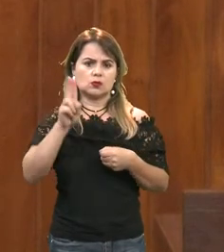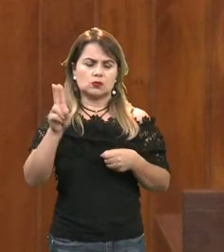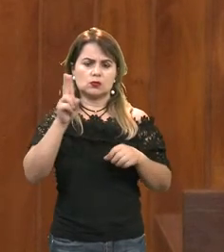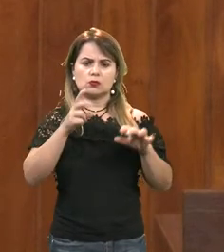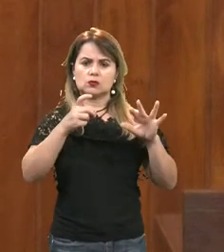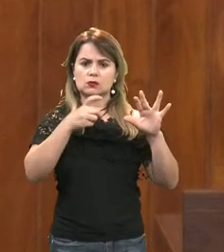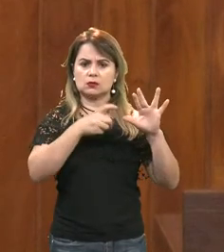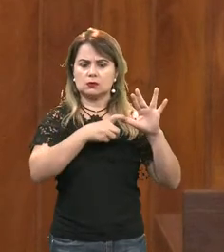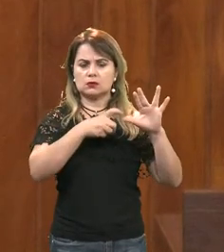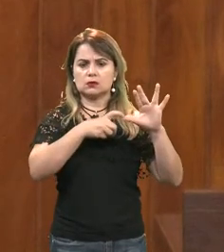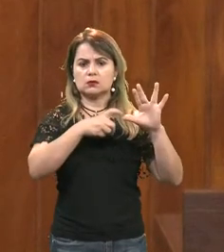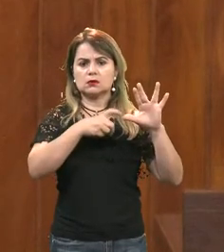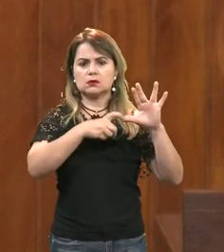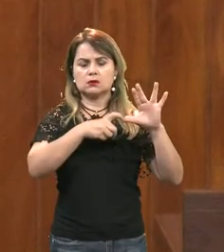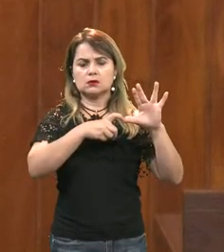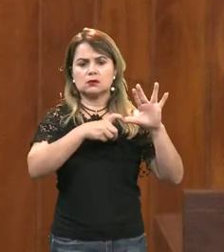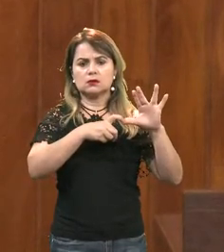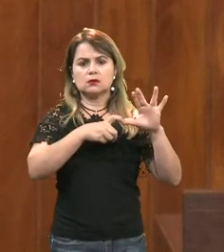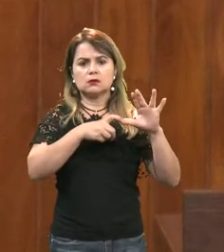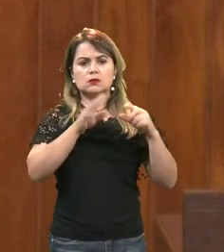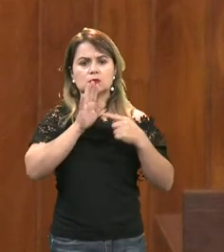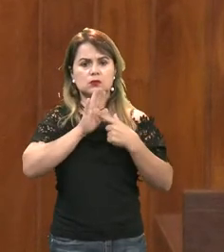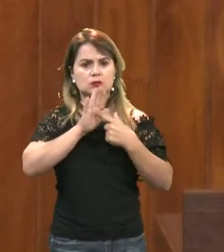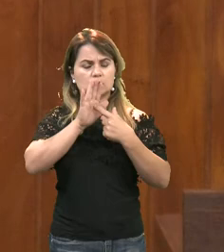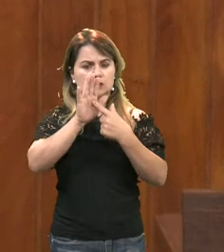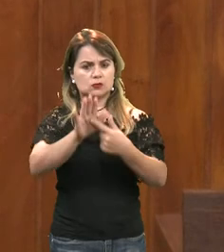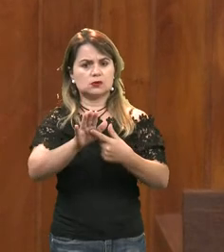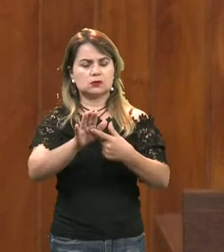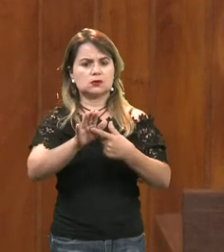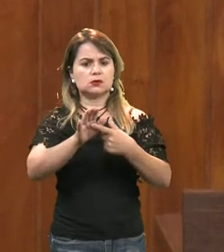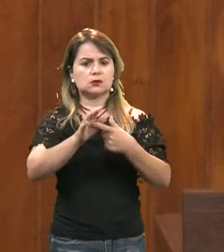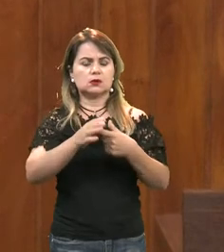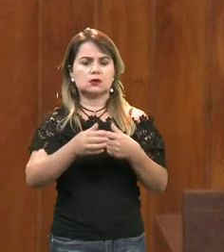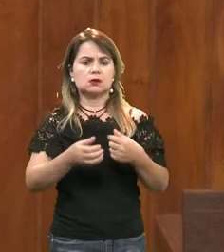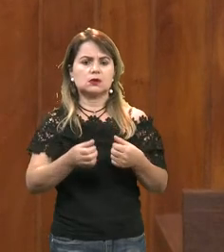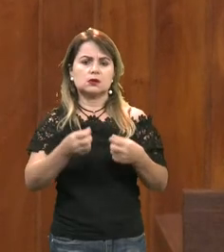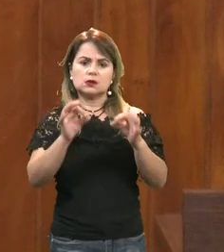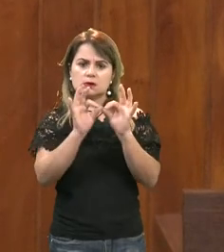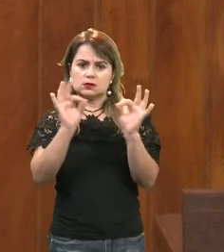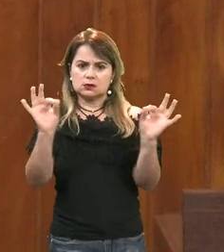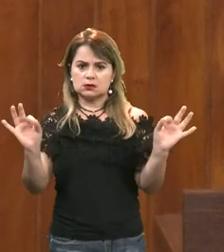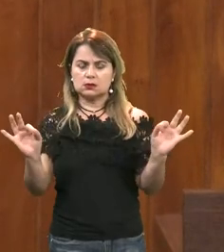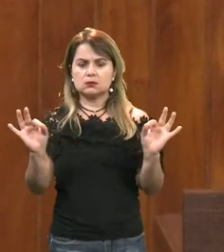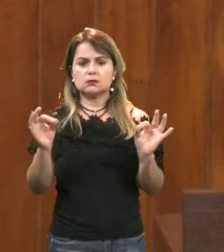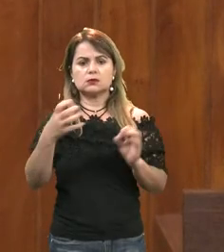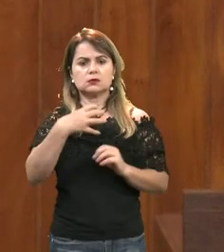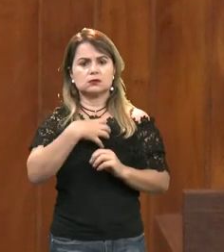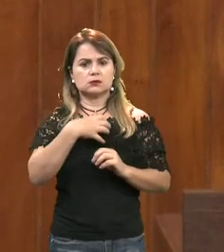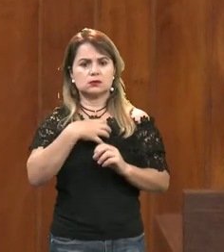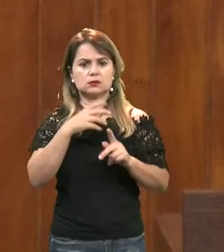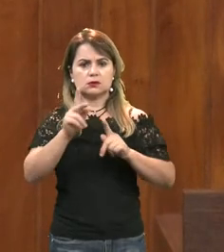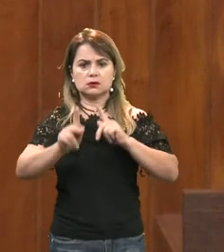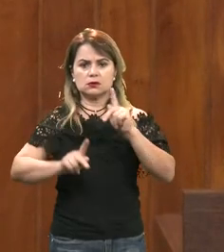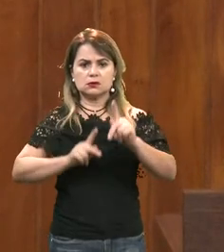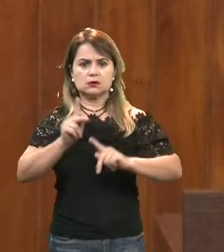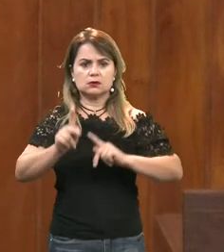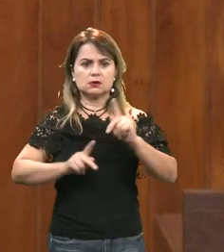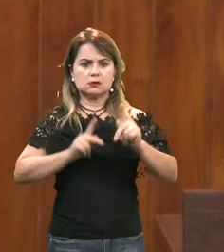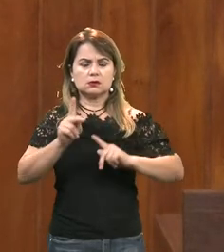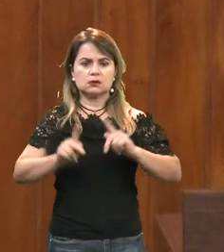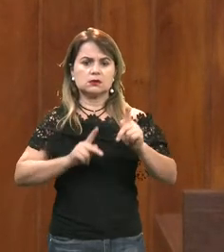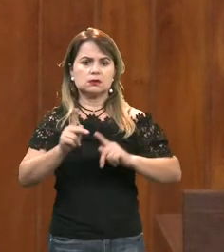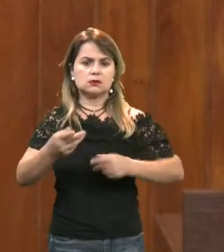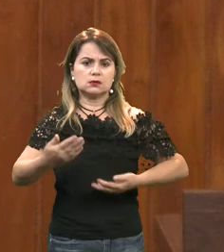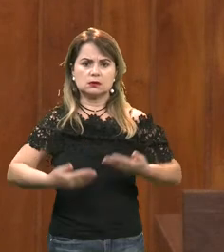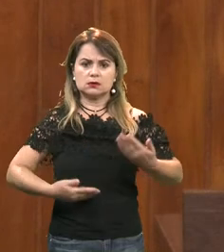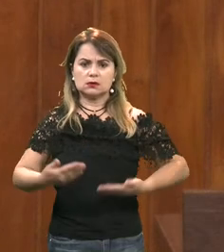Cannabis. Assegurar o acesso amplo, simplificado e seguro da população aos